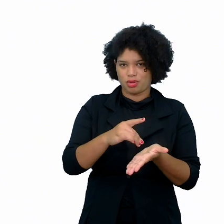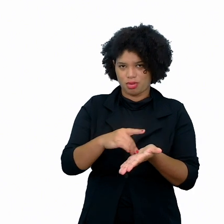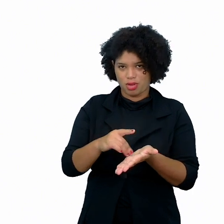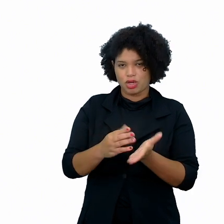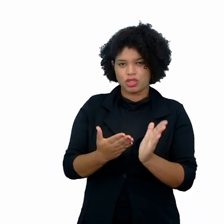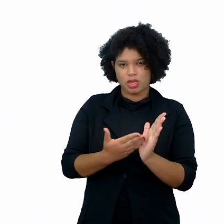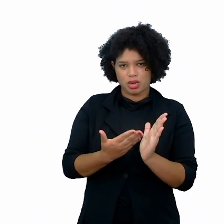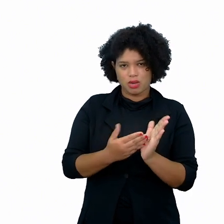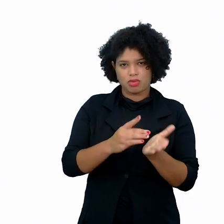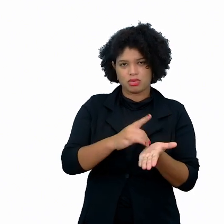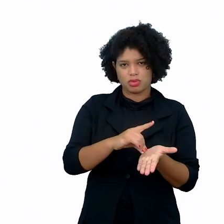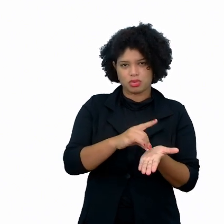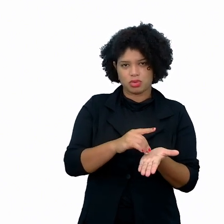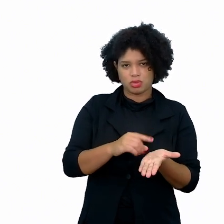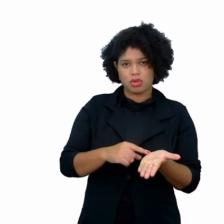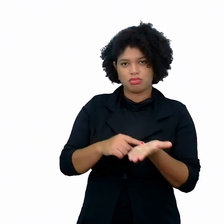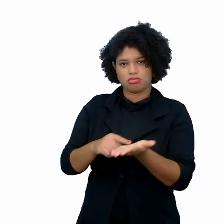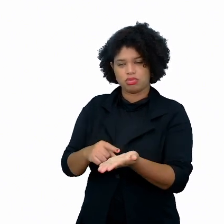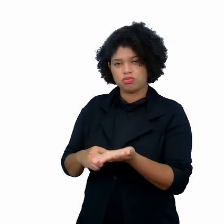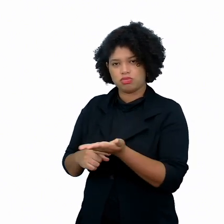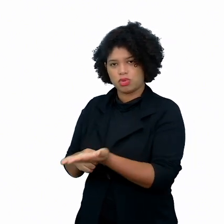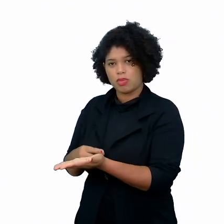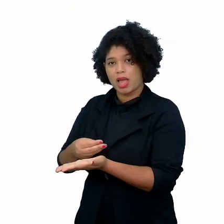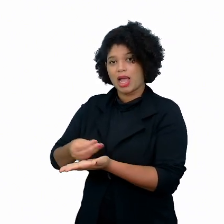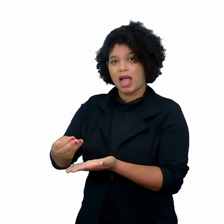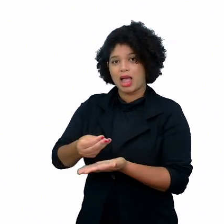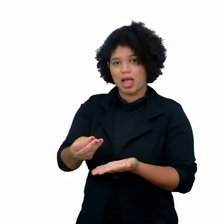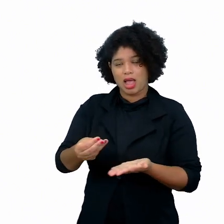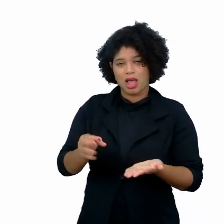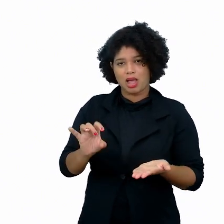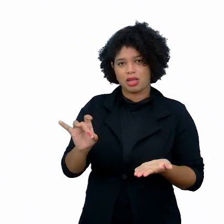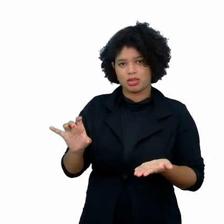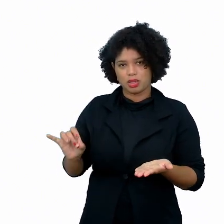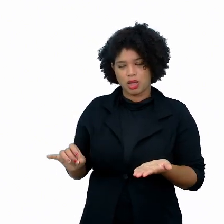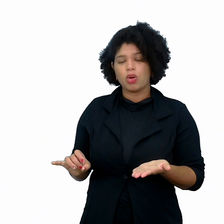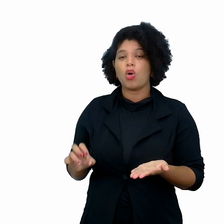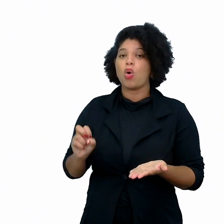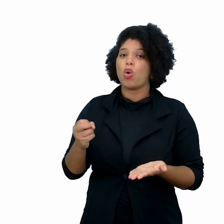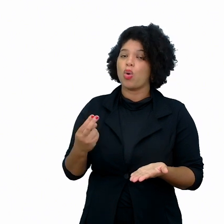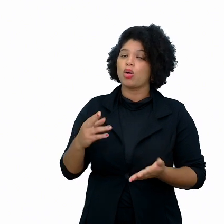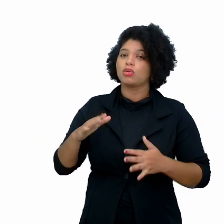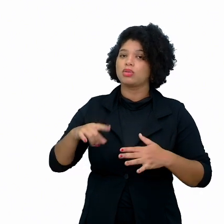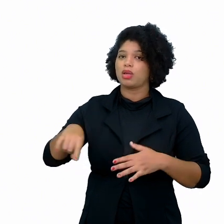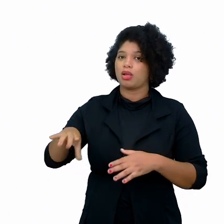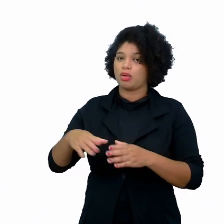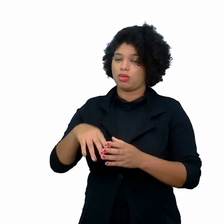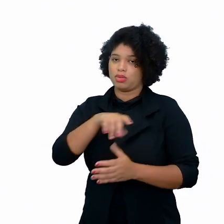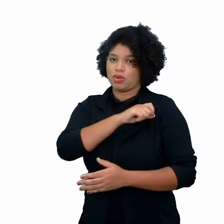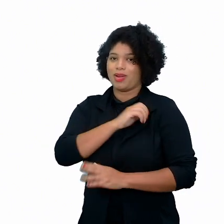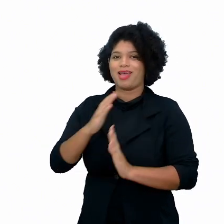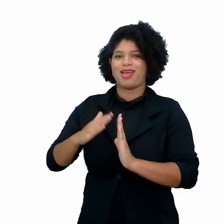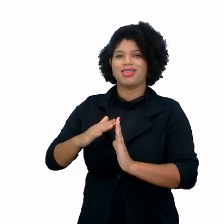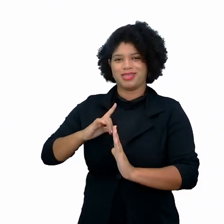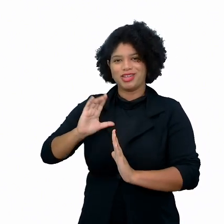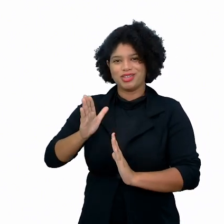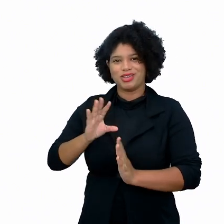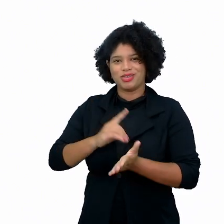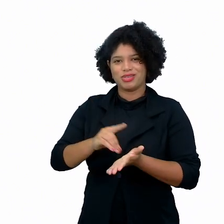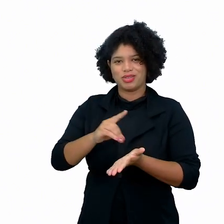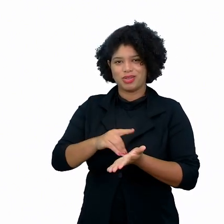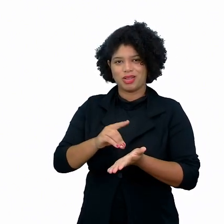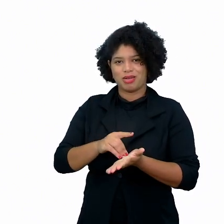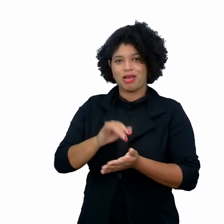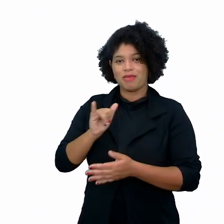com os estudantes combinar com que aqueles que tenham tragam esse material para a sala, porque usaremos durante